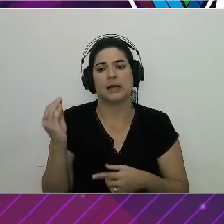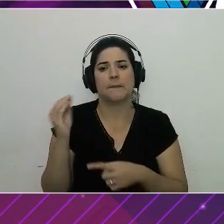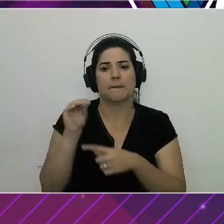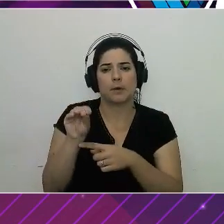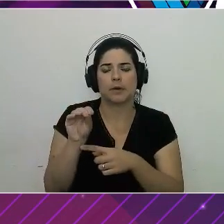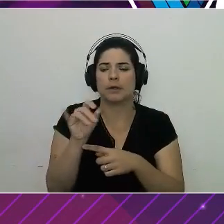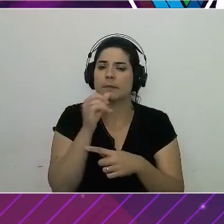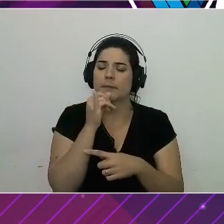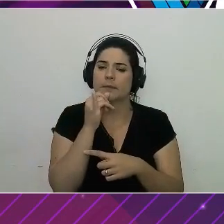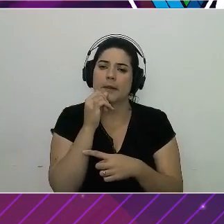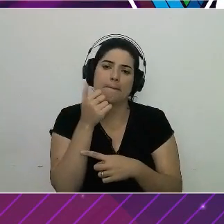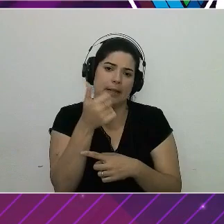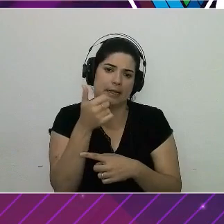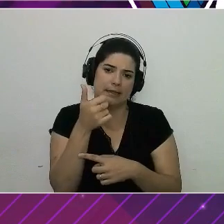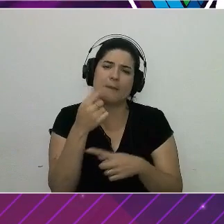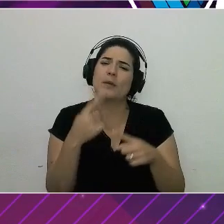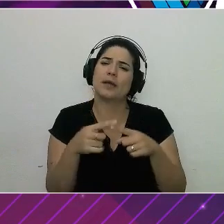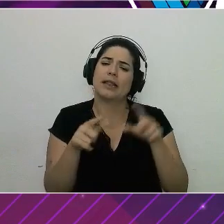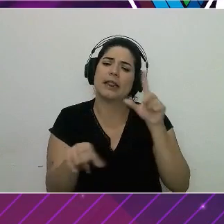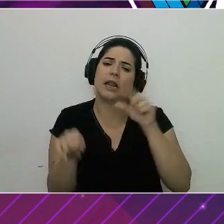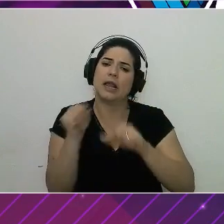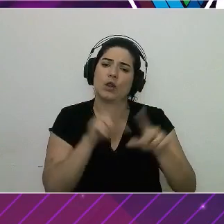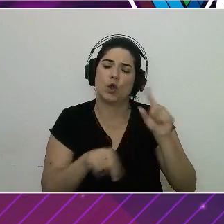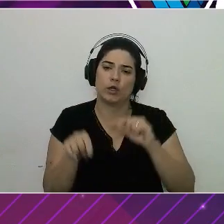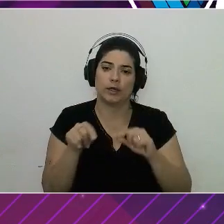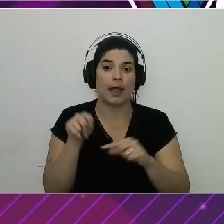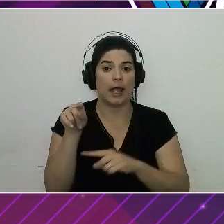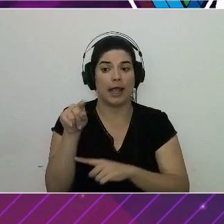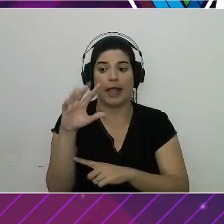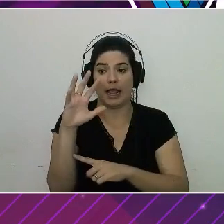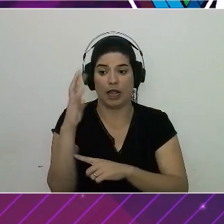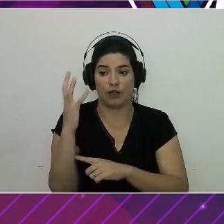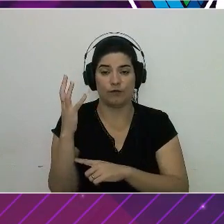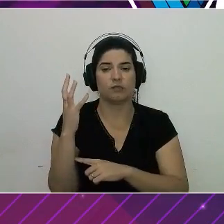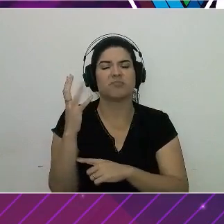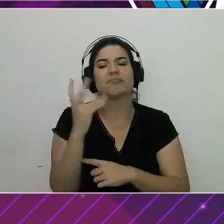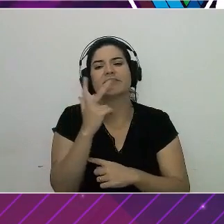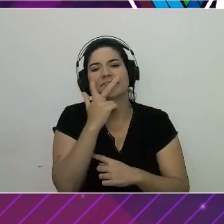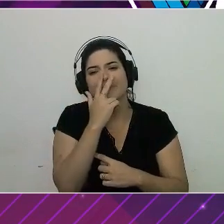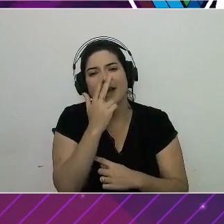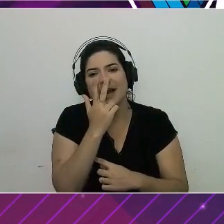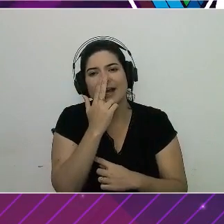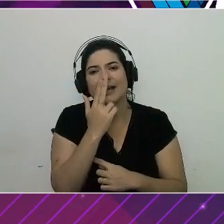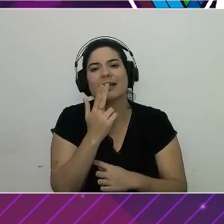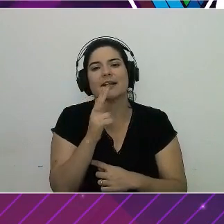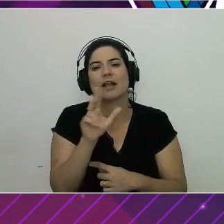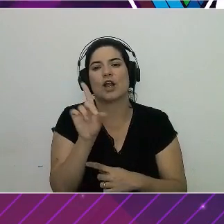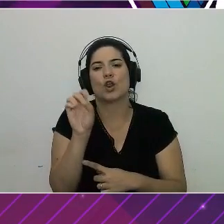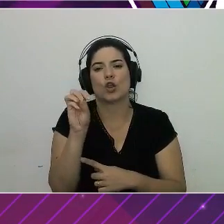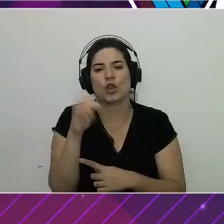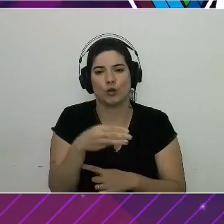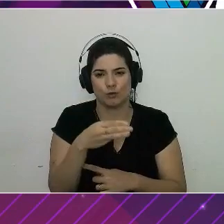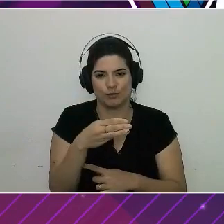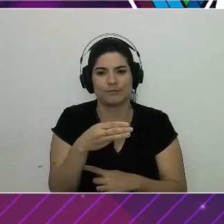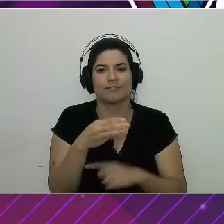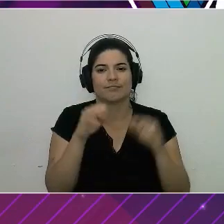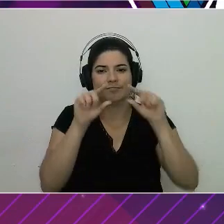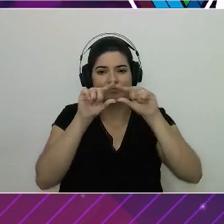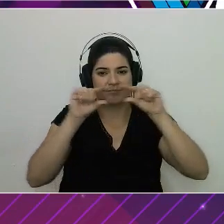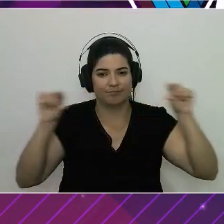que seletores? Essa árvore, ela lembra muito uma árvore DOM, que é uma árvore que tem um